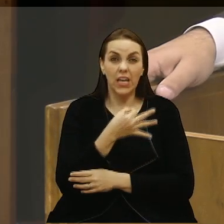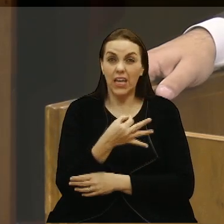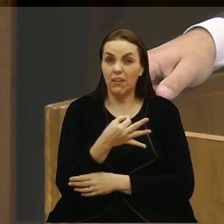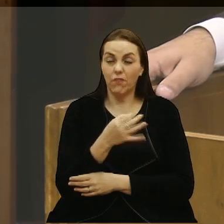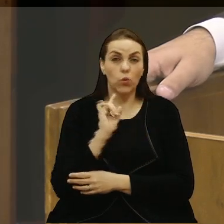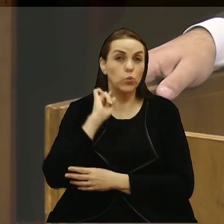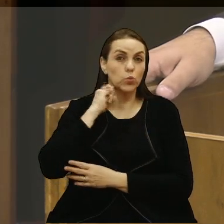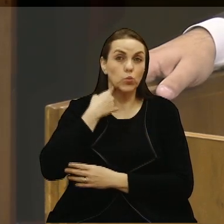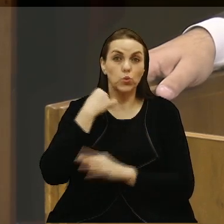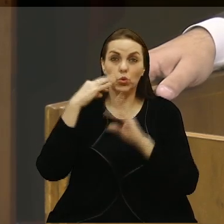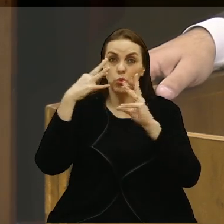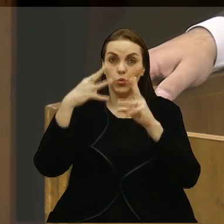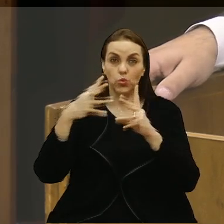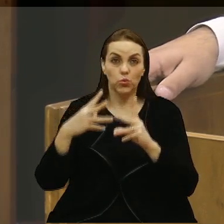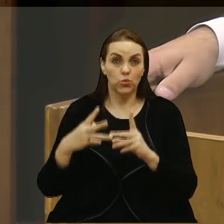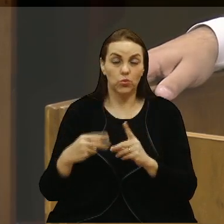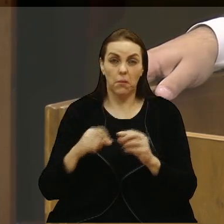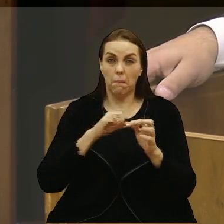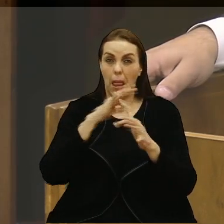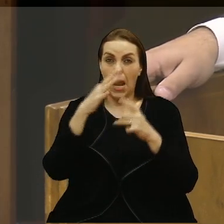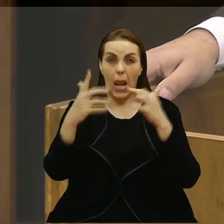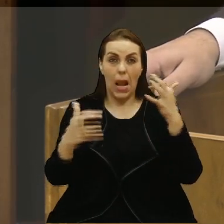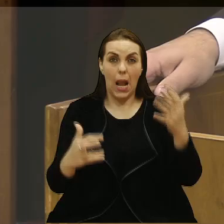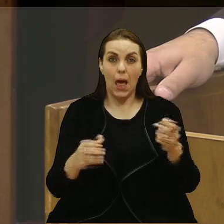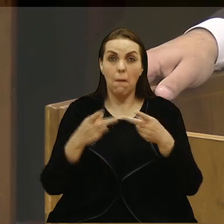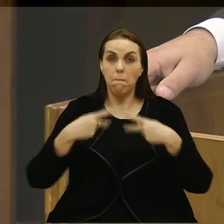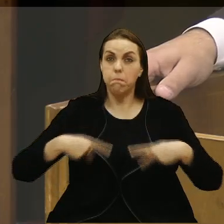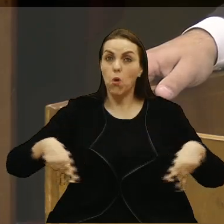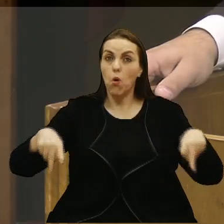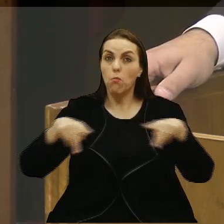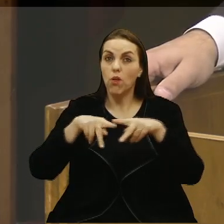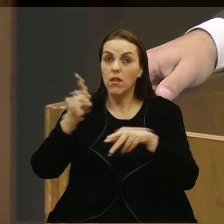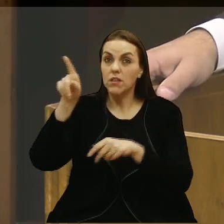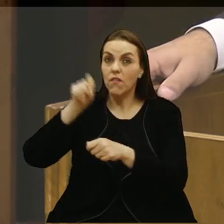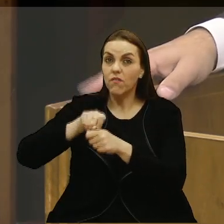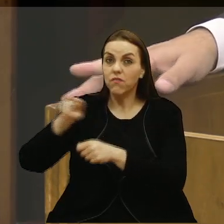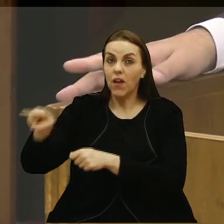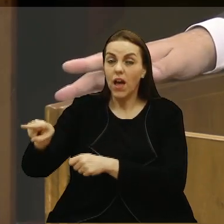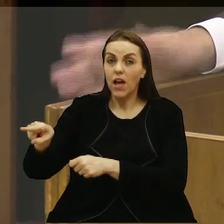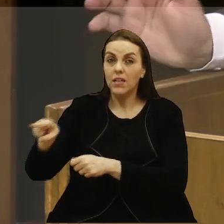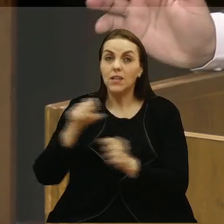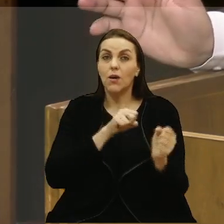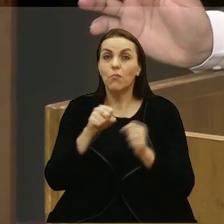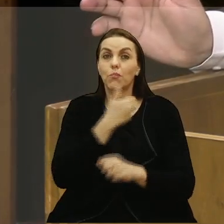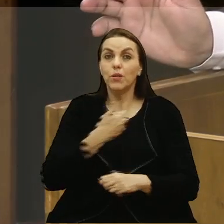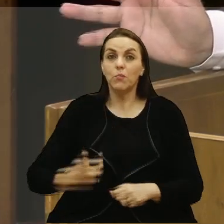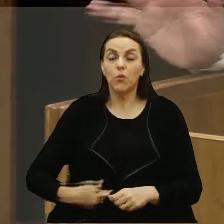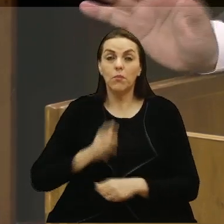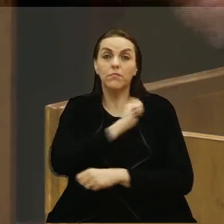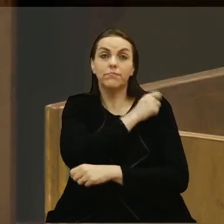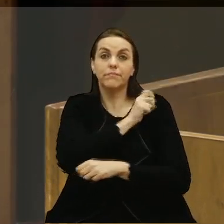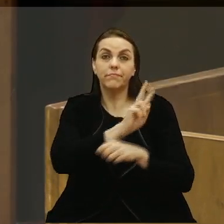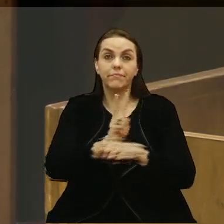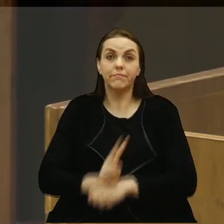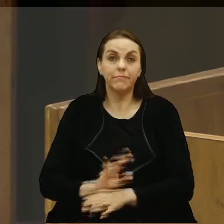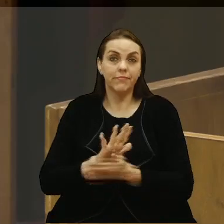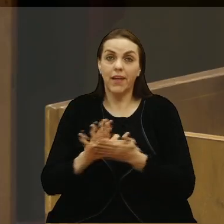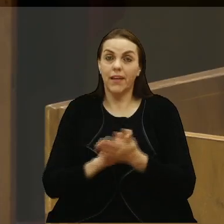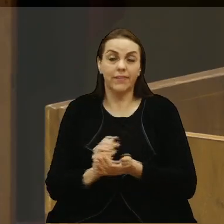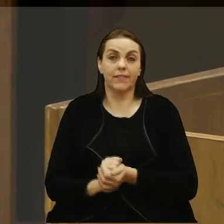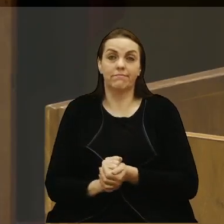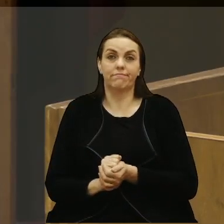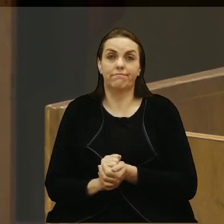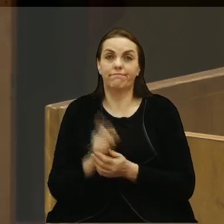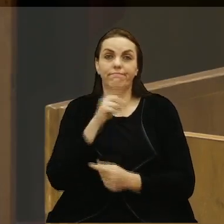sujas. A população que suja. E o poder público não fiscaliza. Então, objetivamente